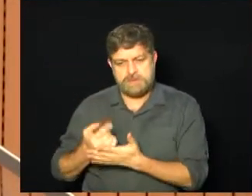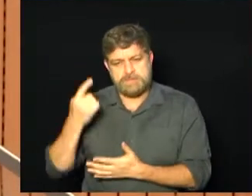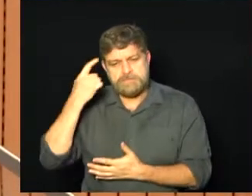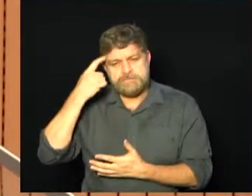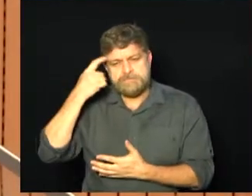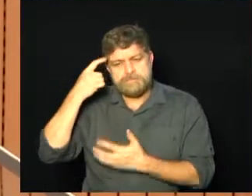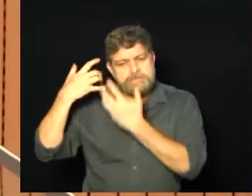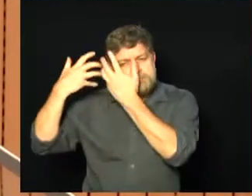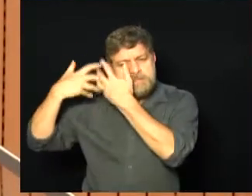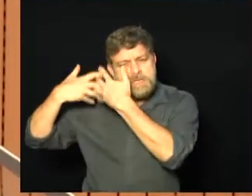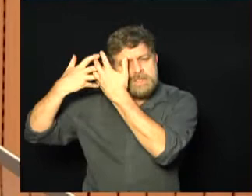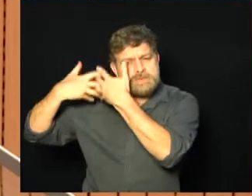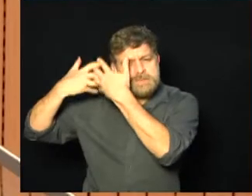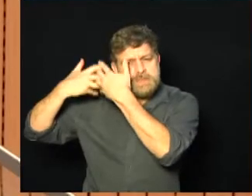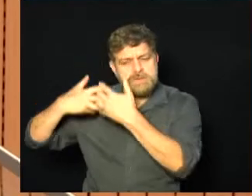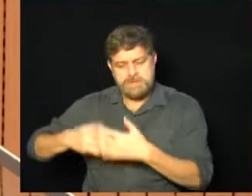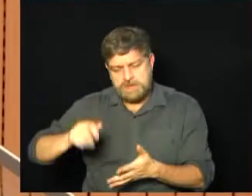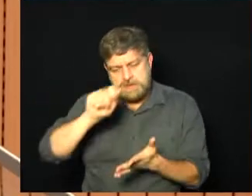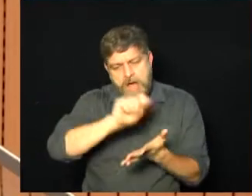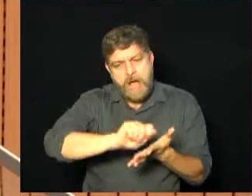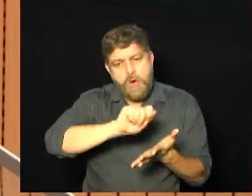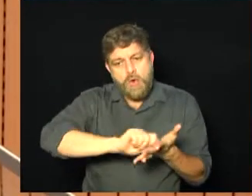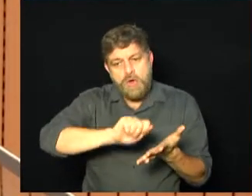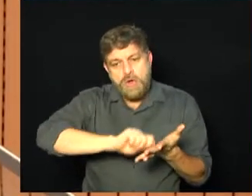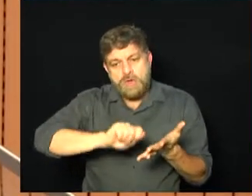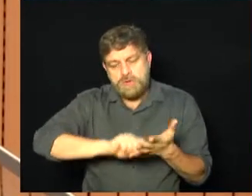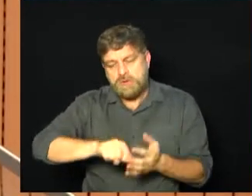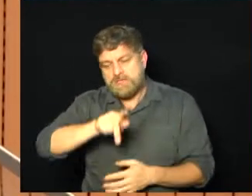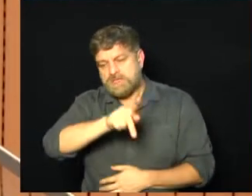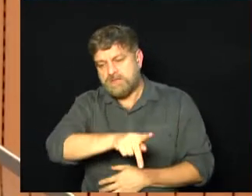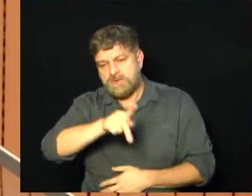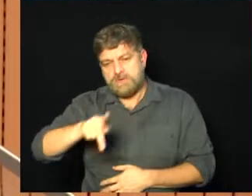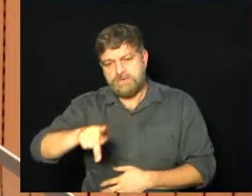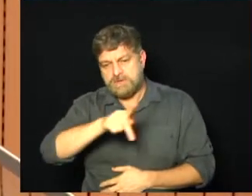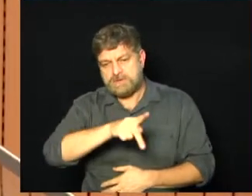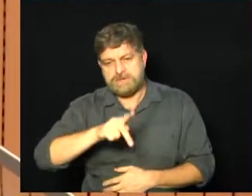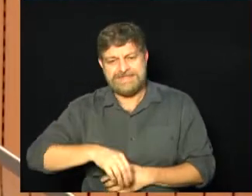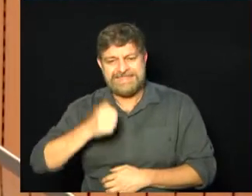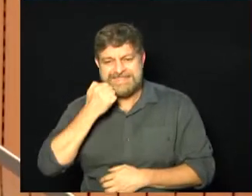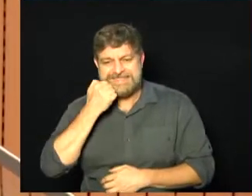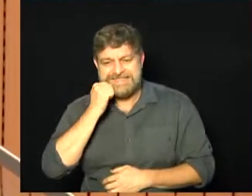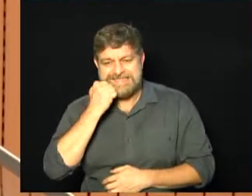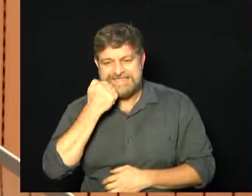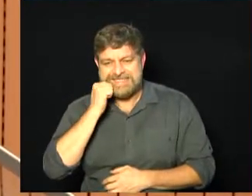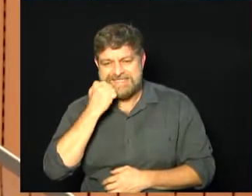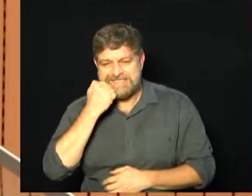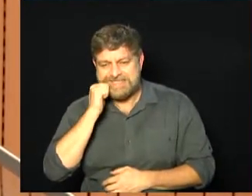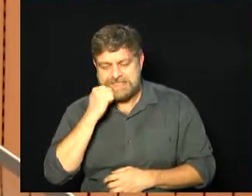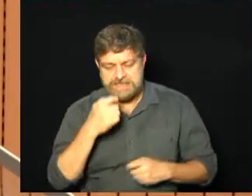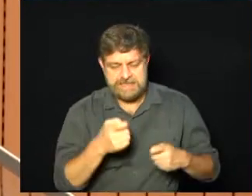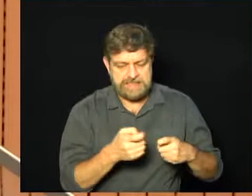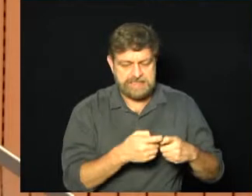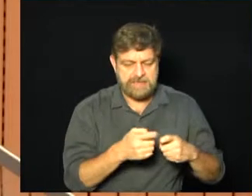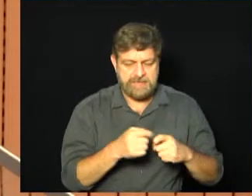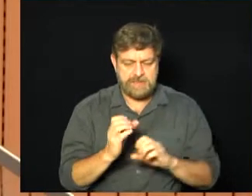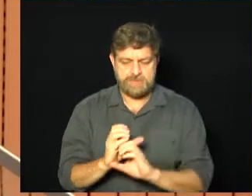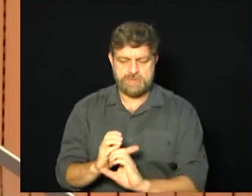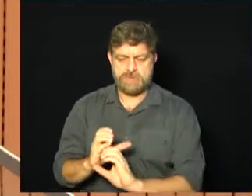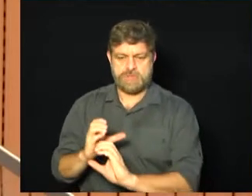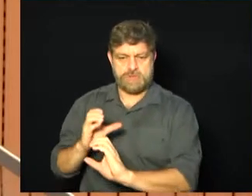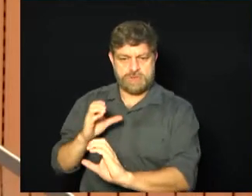pensadores, autores, professores, cientistas, médicos e